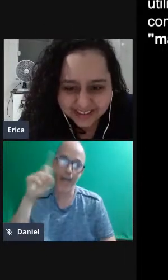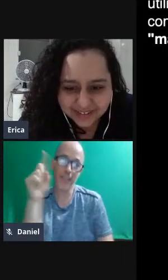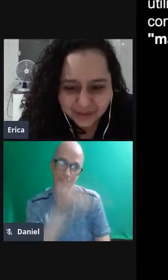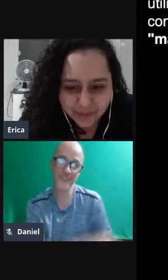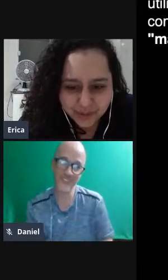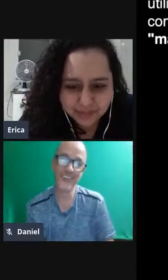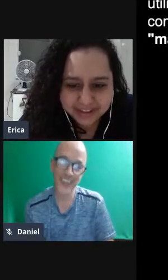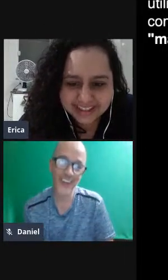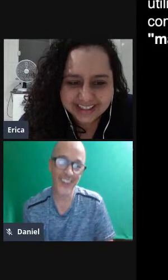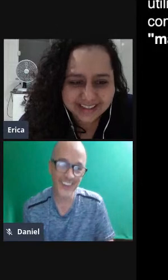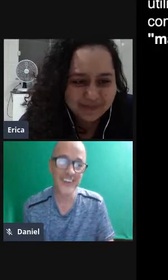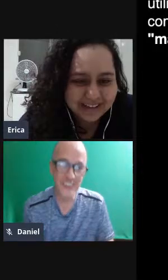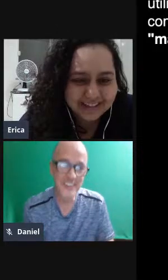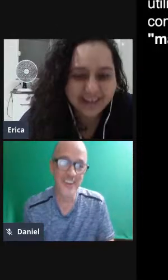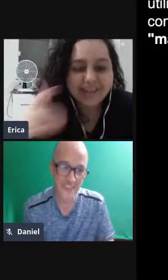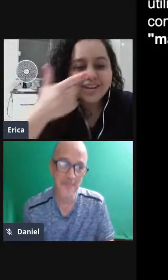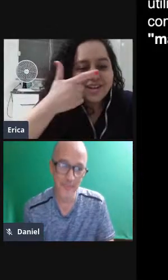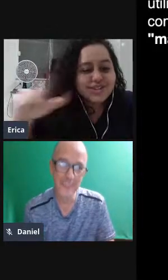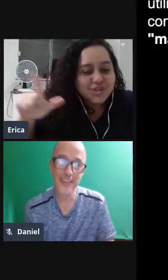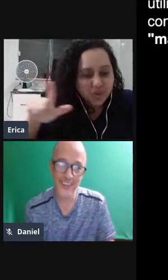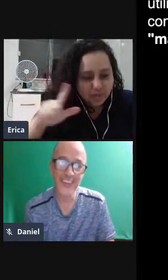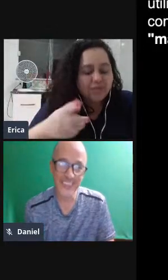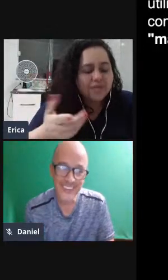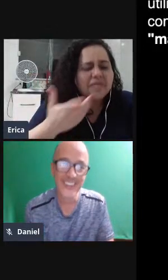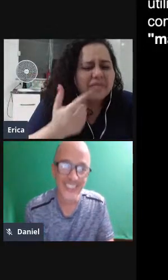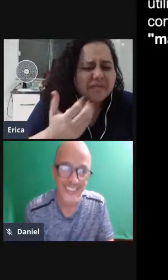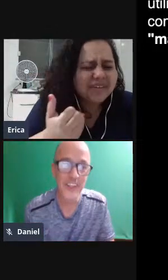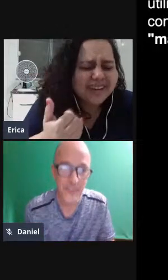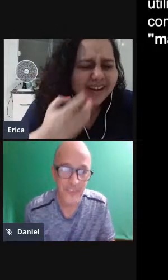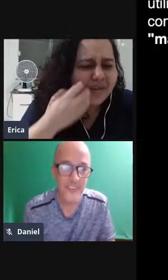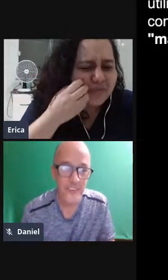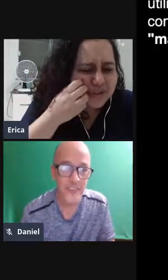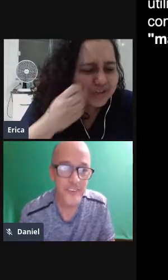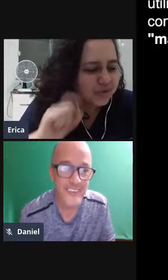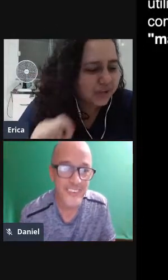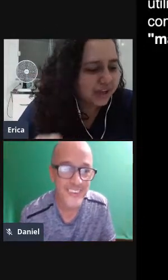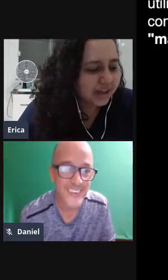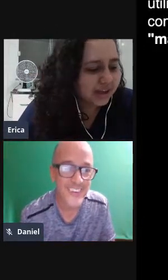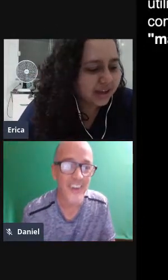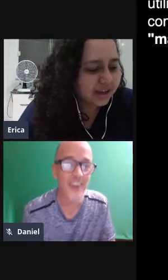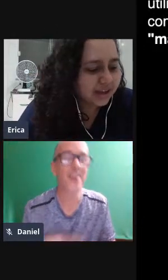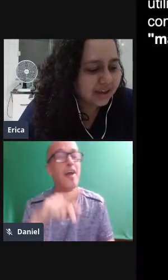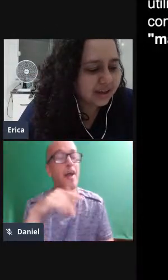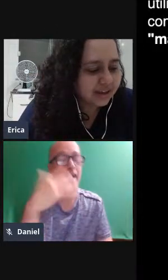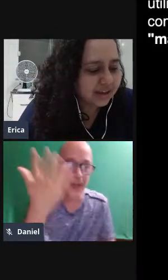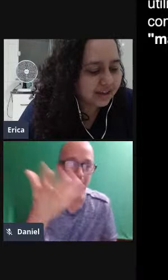Peraí, que o Daniel tá muito pequenininho na minha tela. De novo.